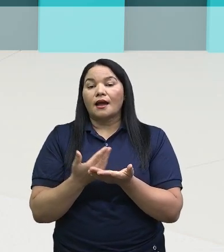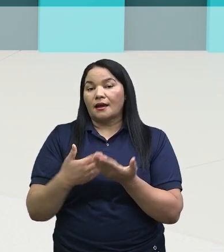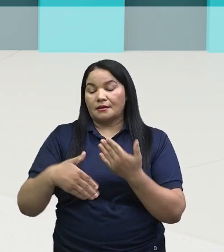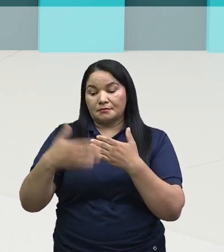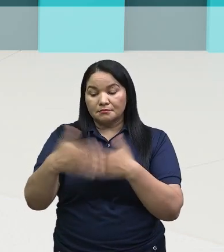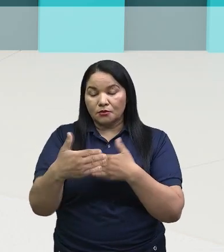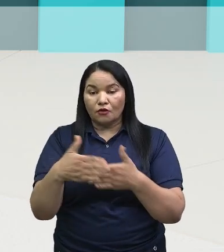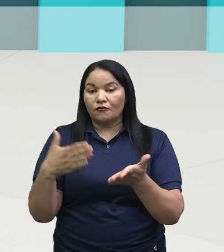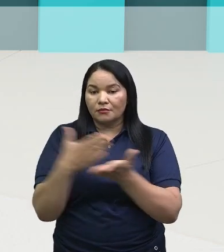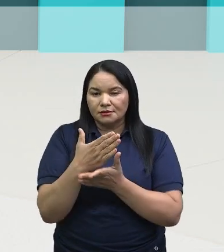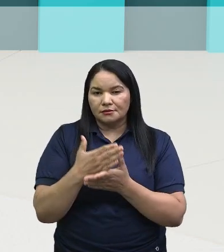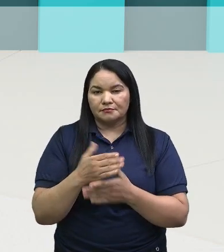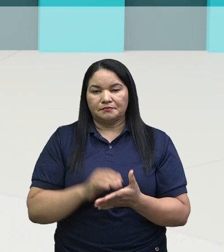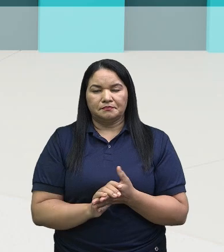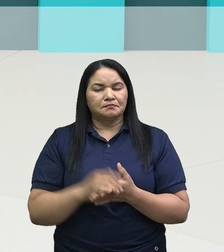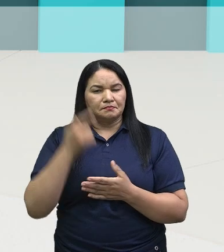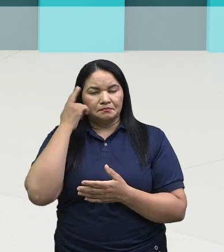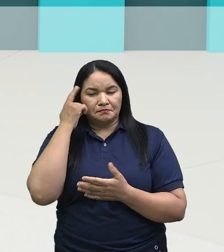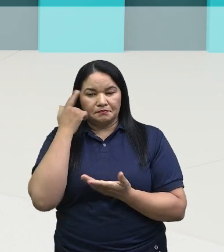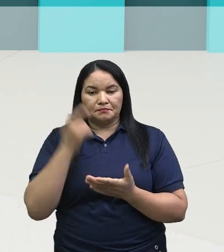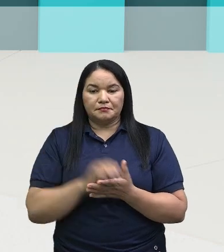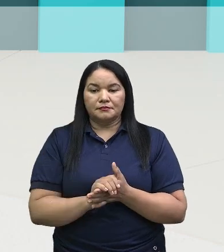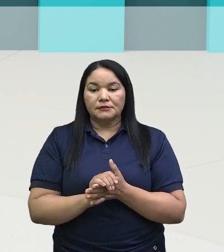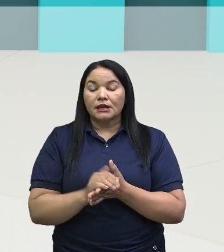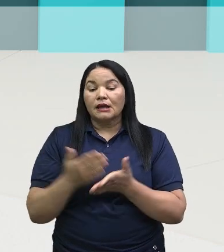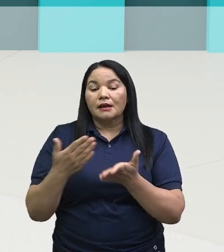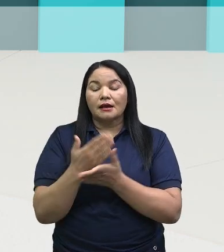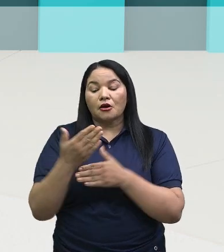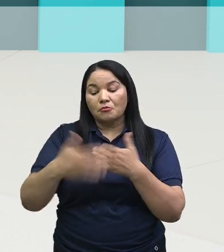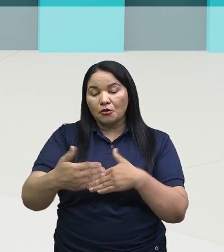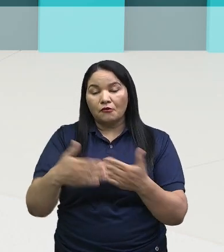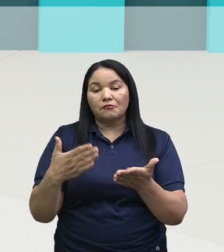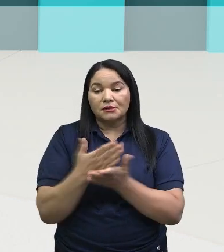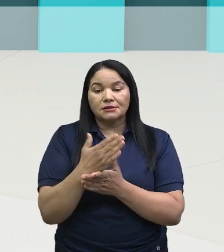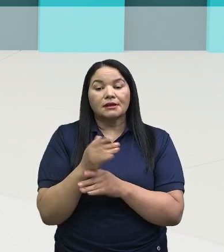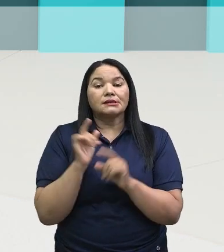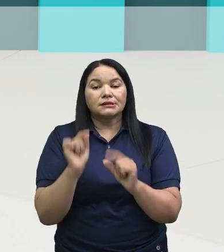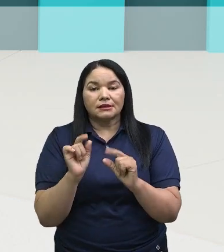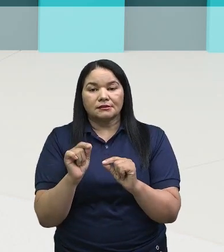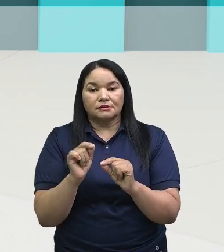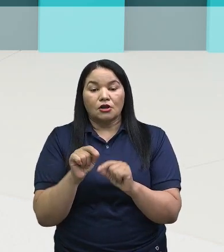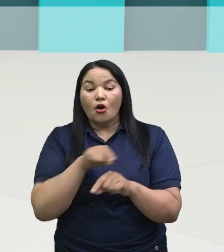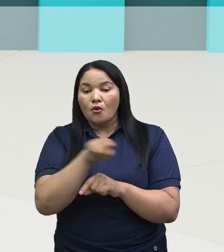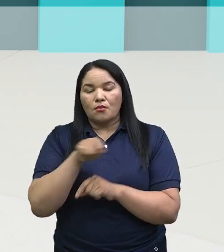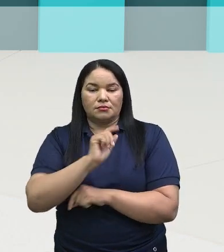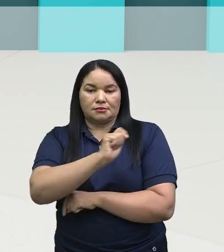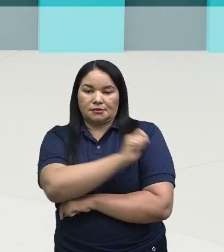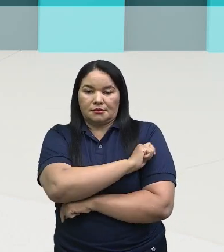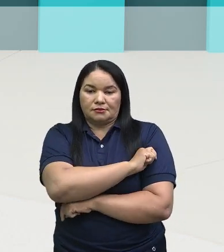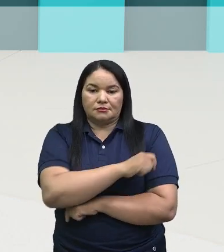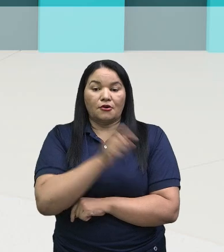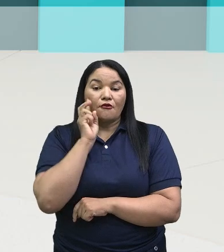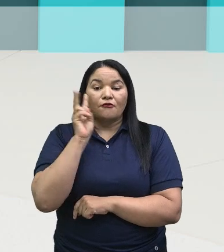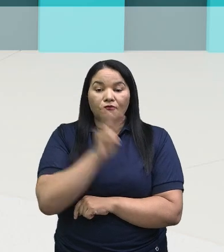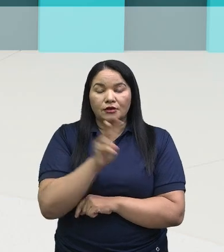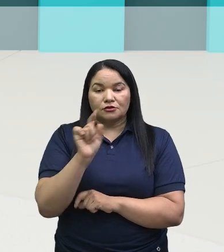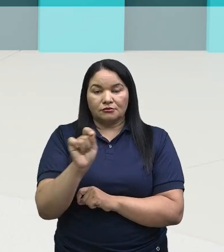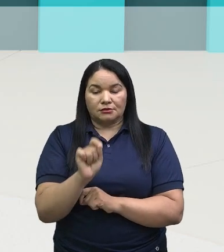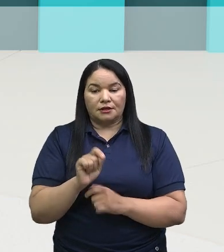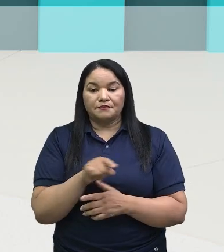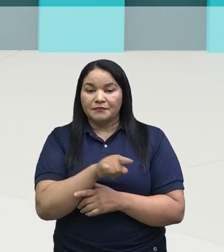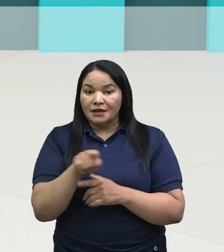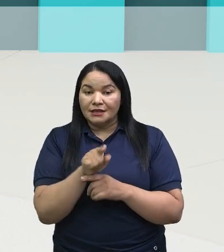quem é que vai passar na prova? Os alunos. Mas veja aí que esses alunos estão recebendo